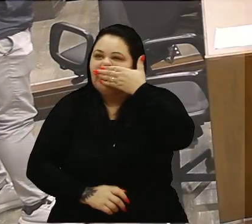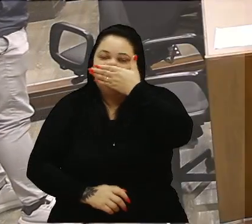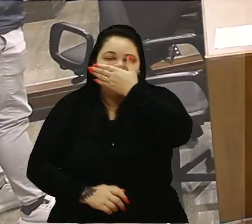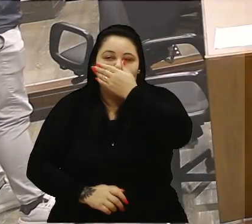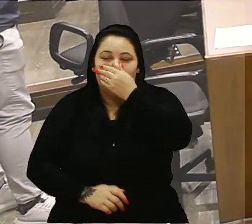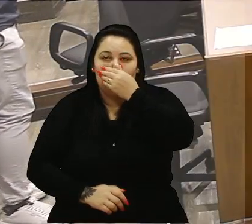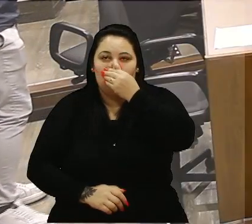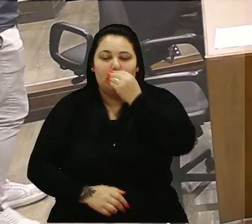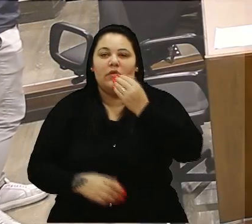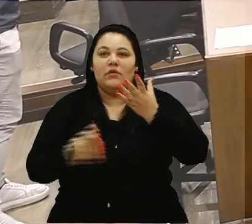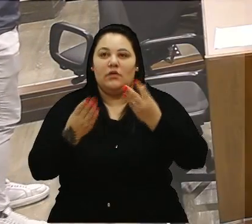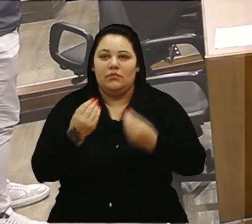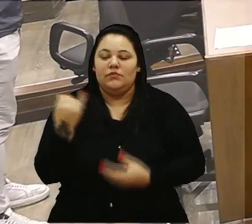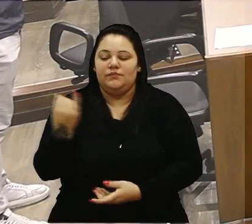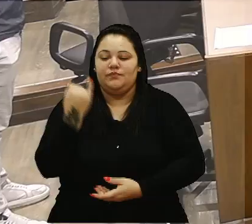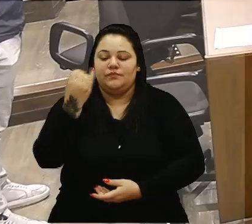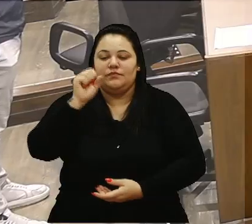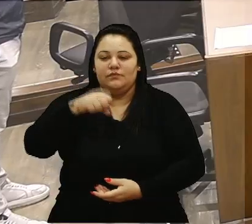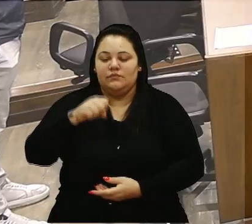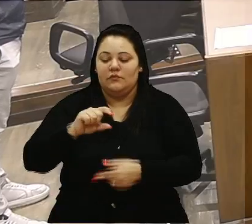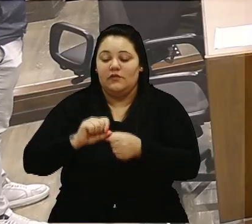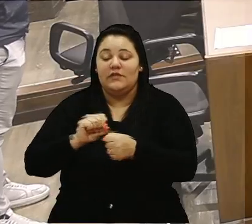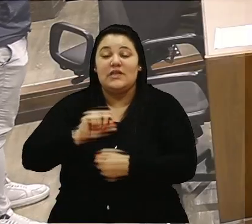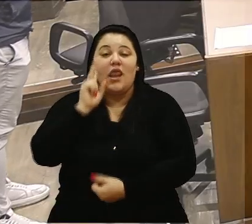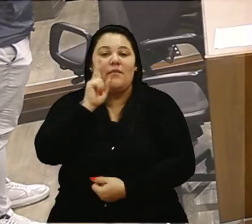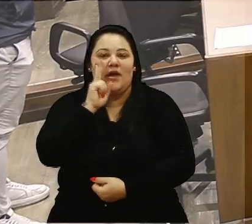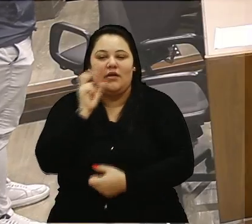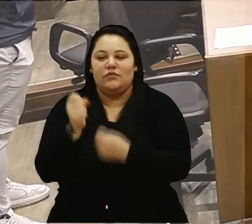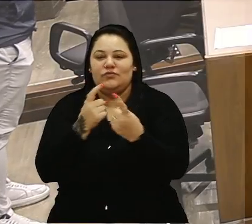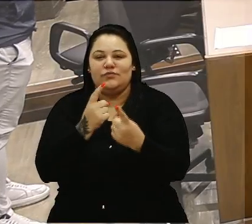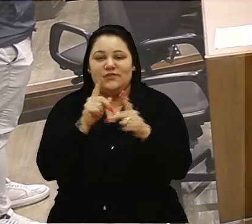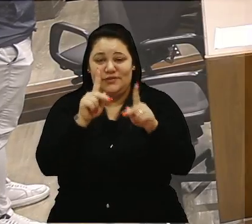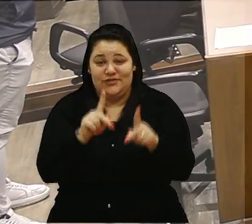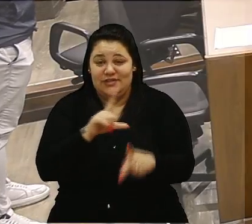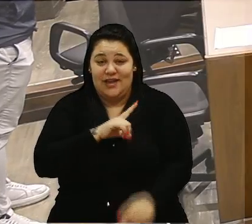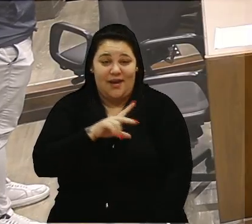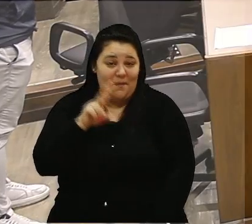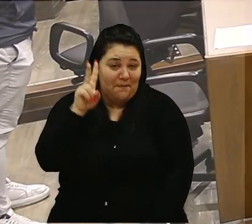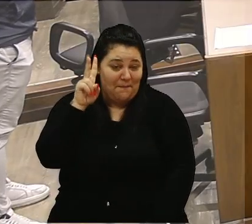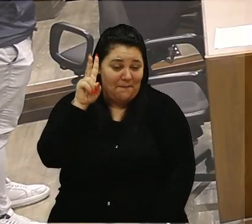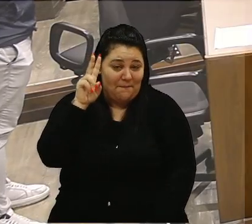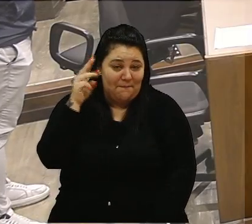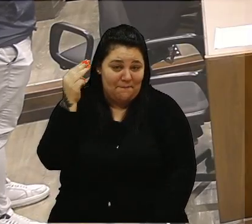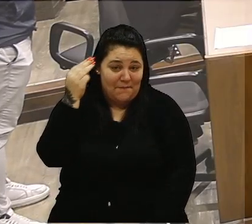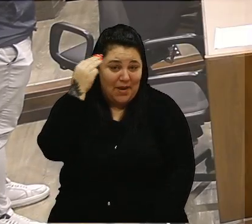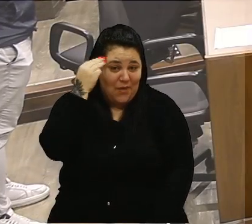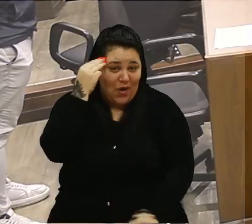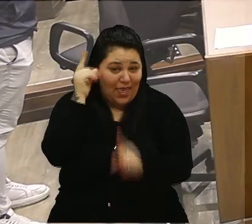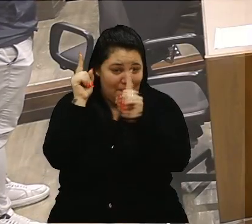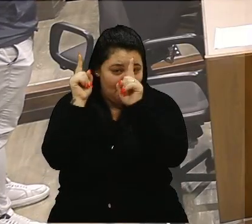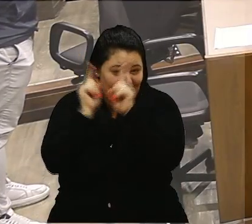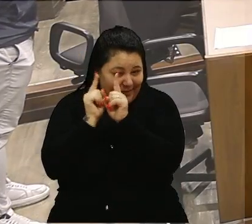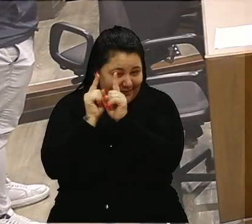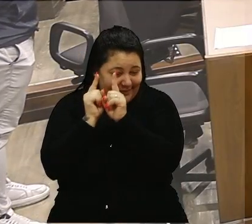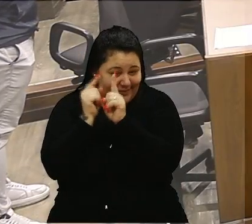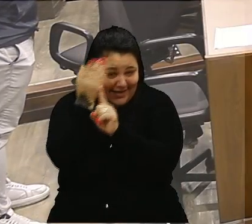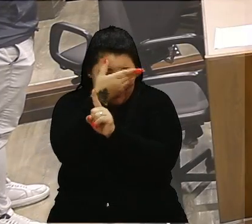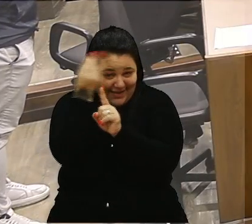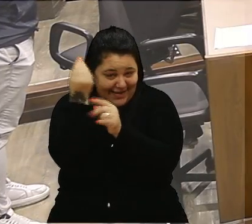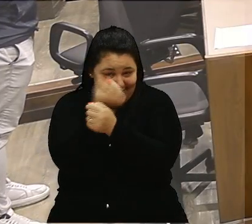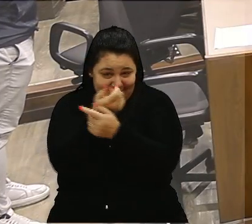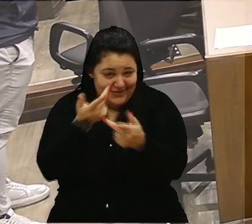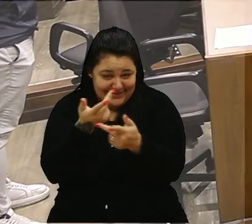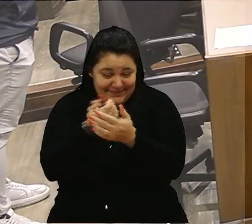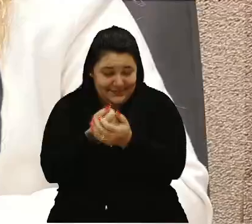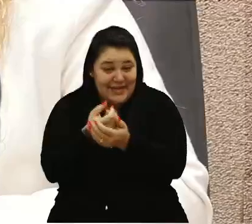muito importante fazer um lembrete, porque as pessoas têm memória curta e a gente precisa, às vezes, lembrar elas, né? Se o Hamas